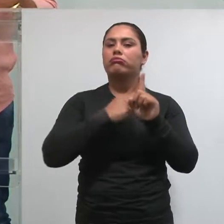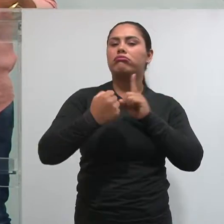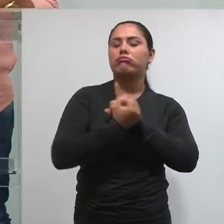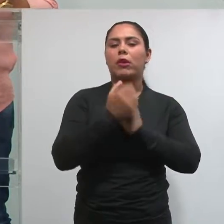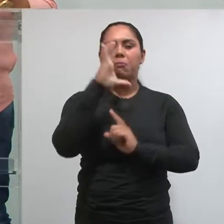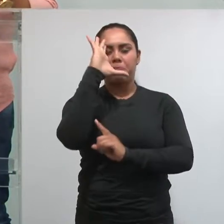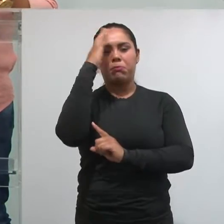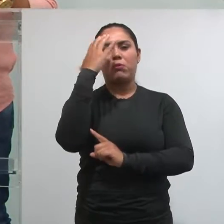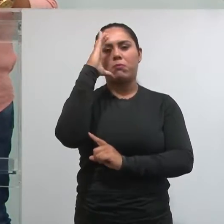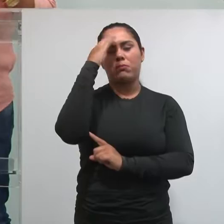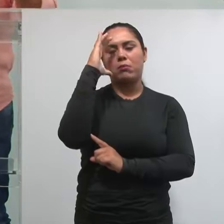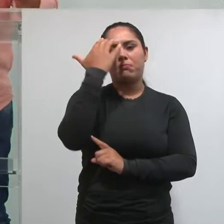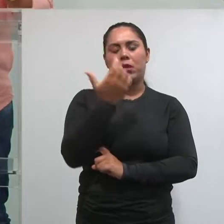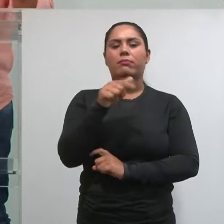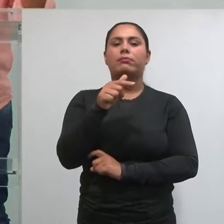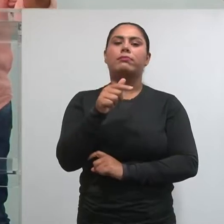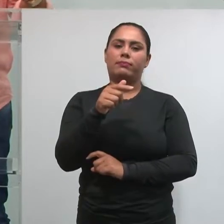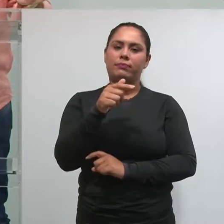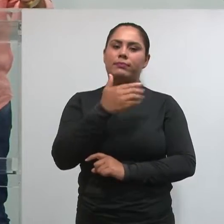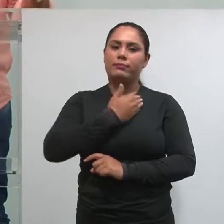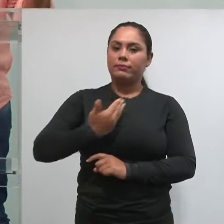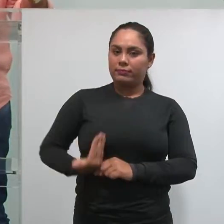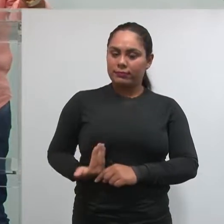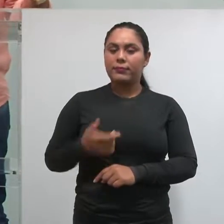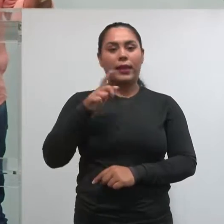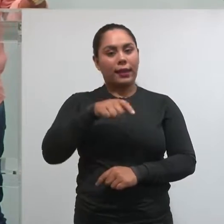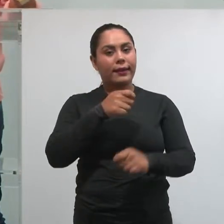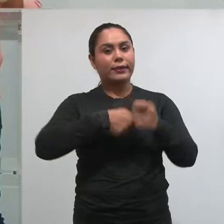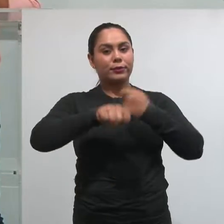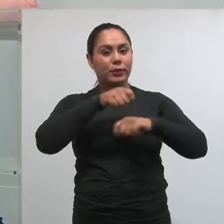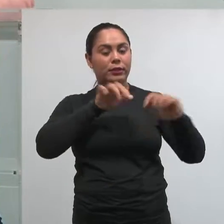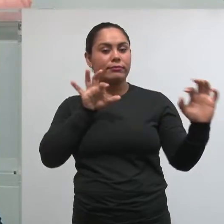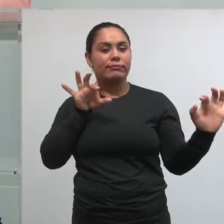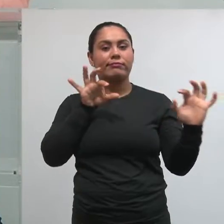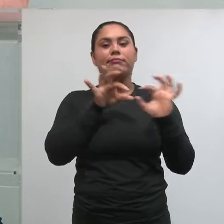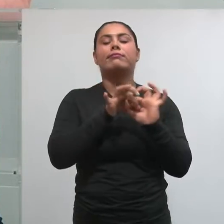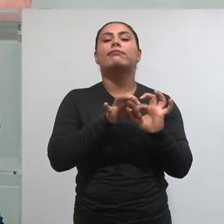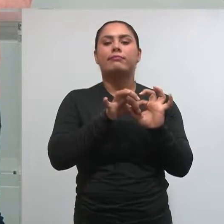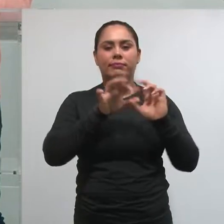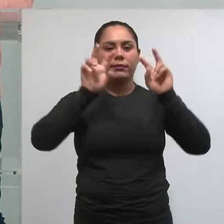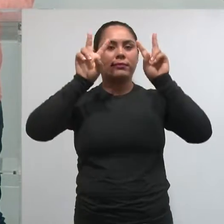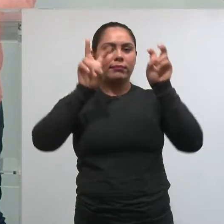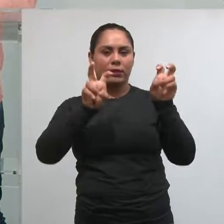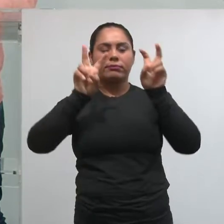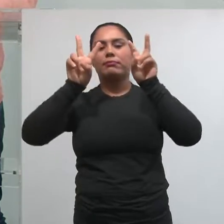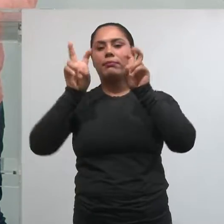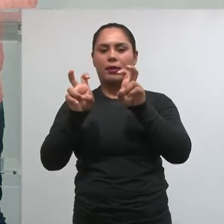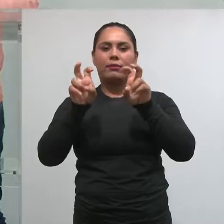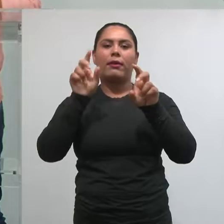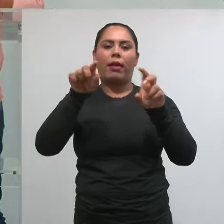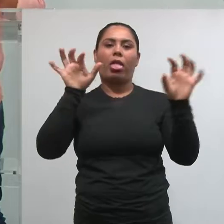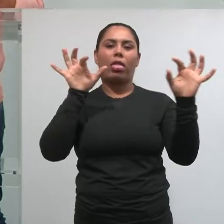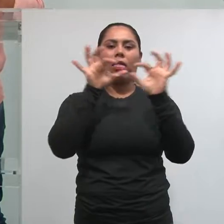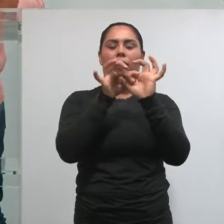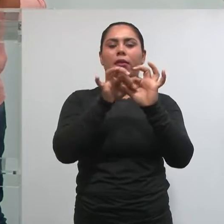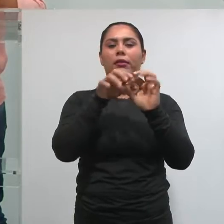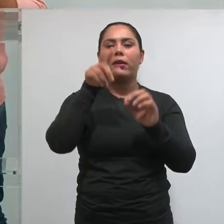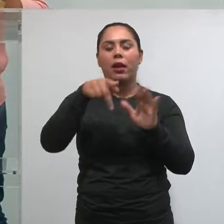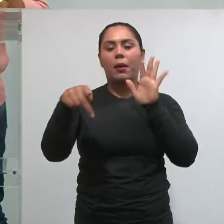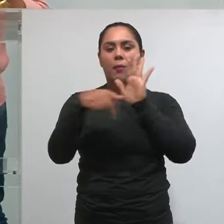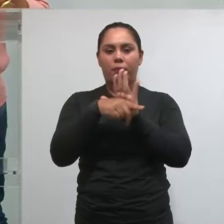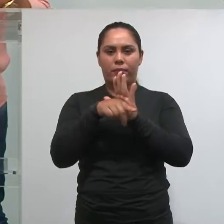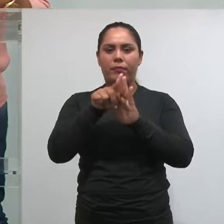resolvem os problemas públicos. Então, a administração pública, ela se liga diretamente com a temática de políticas públicas, né, no sentido da